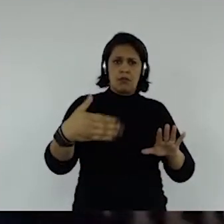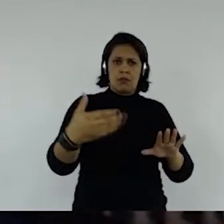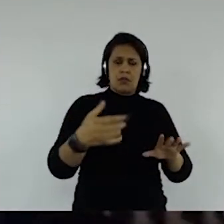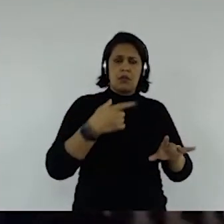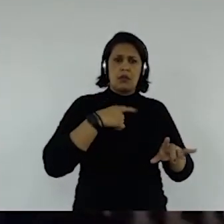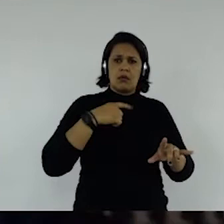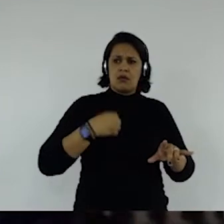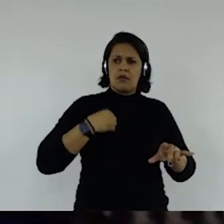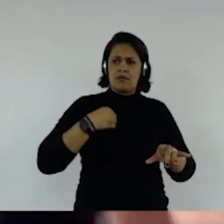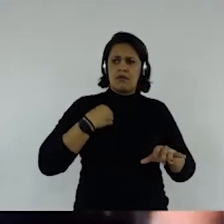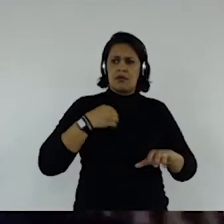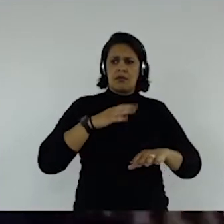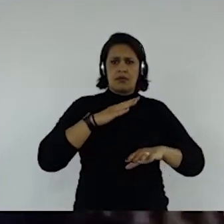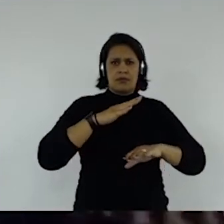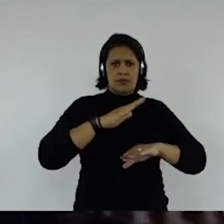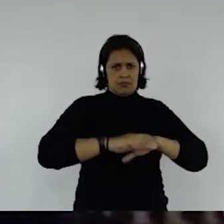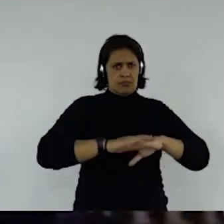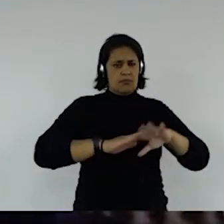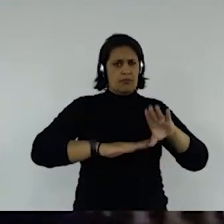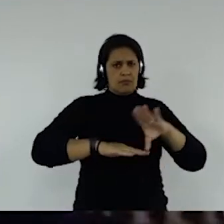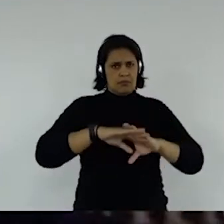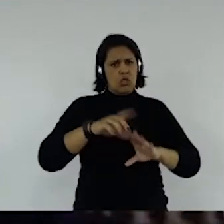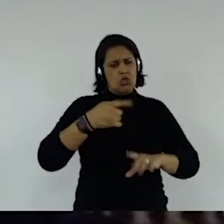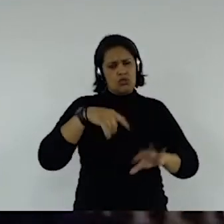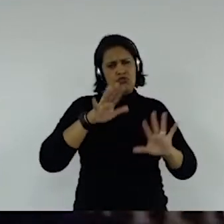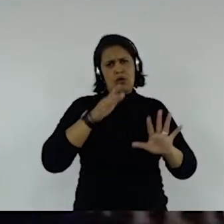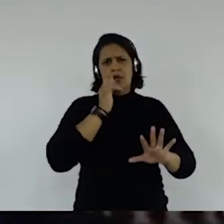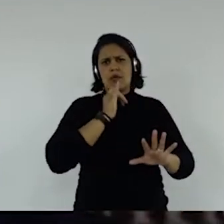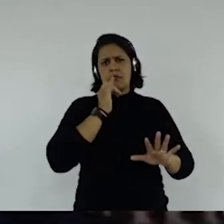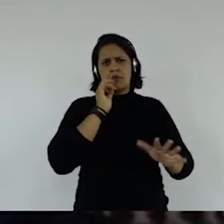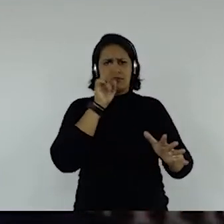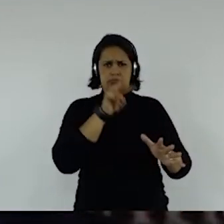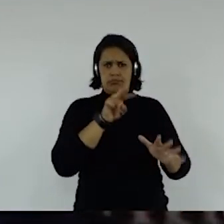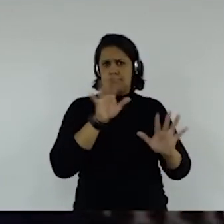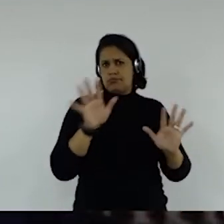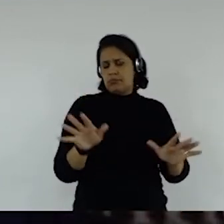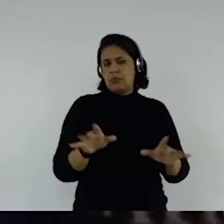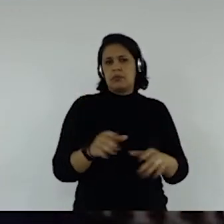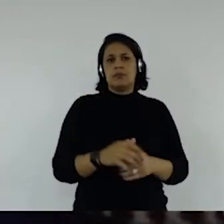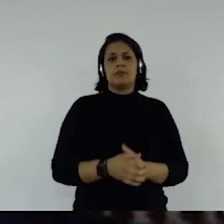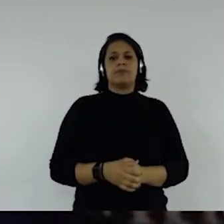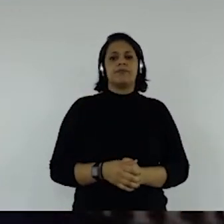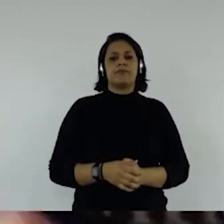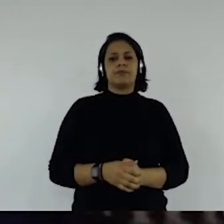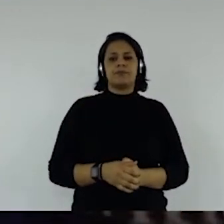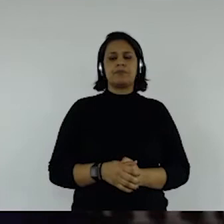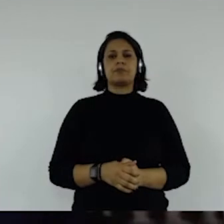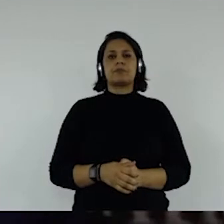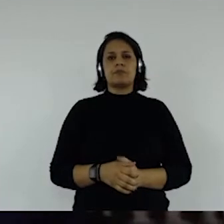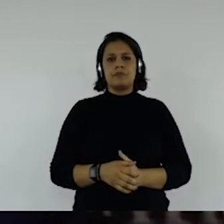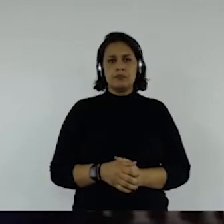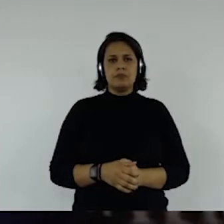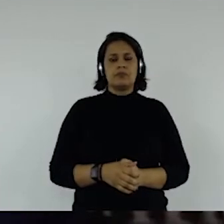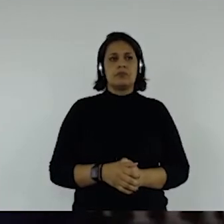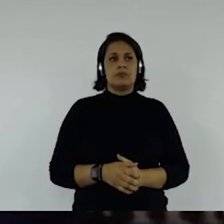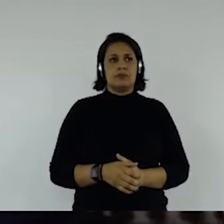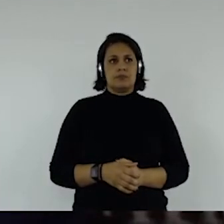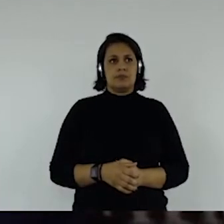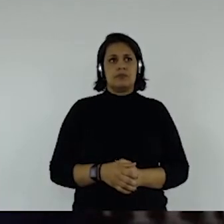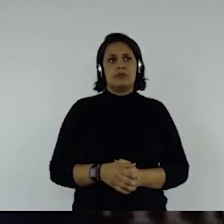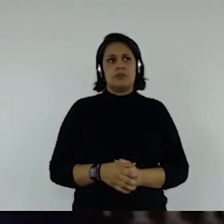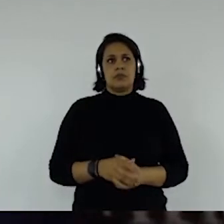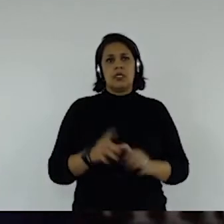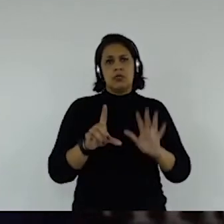isso com nos mais variados exemplos. Então, é um desses casos que a lei faz, que o próprio legislador previu